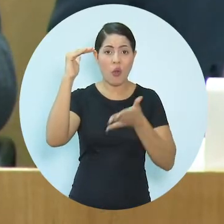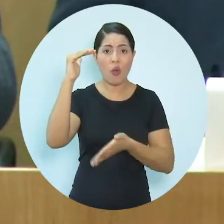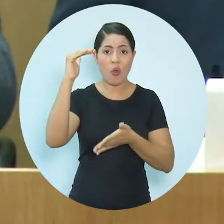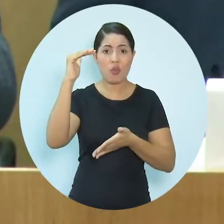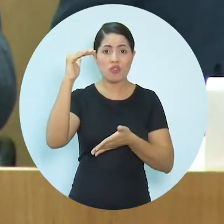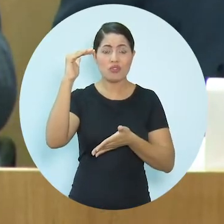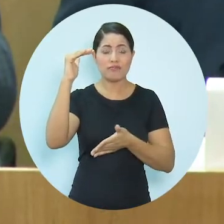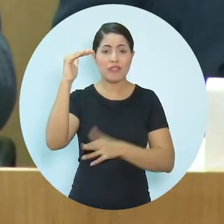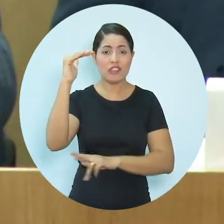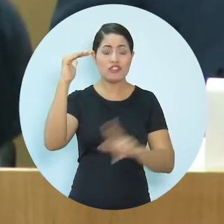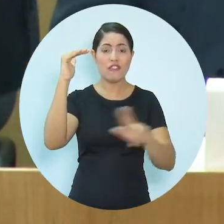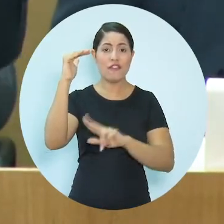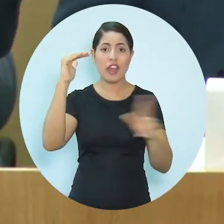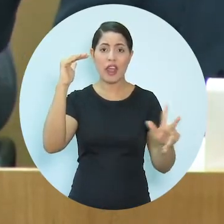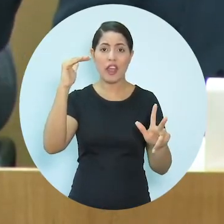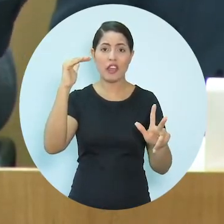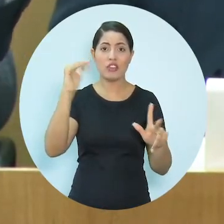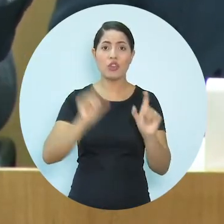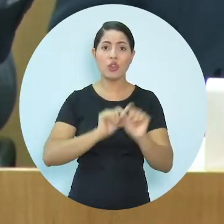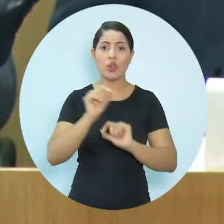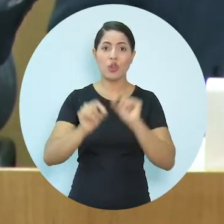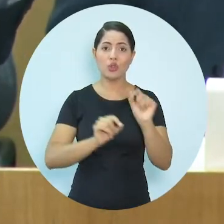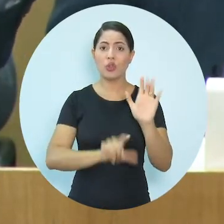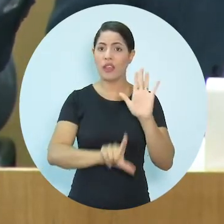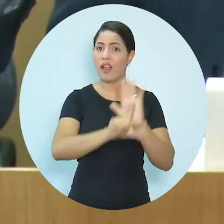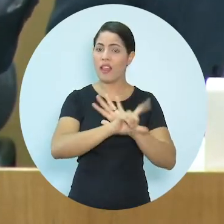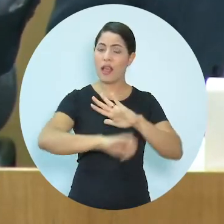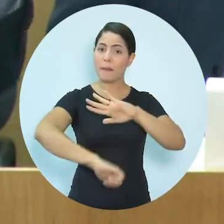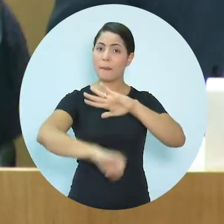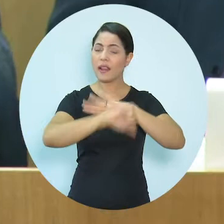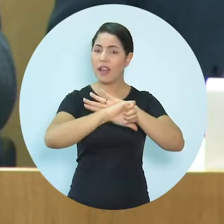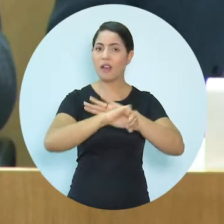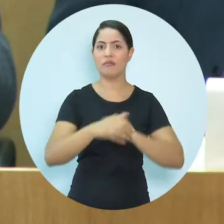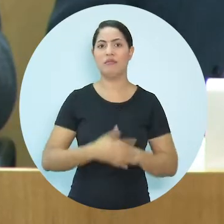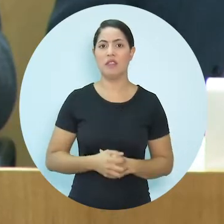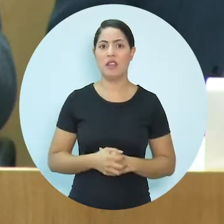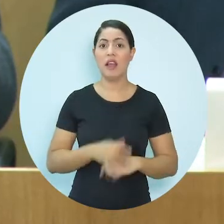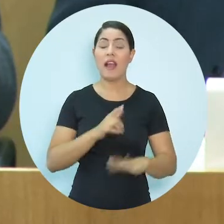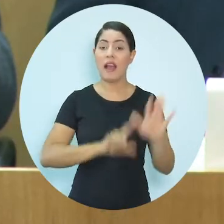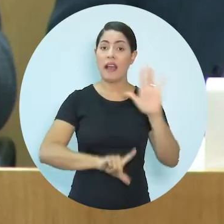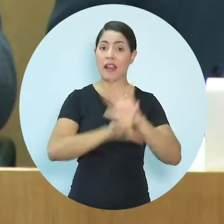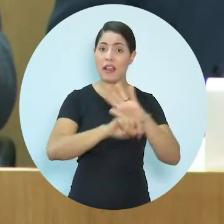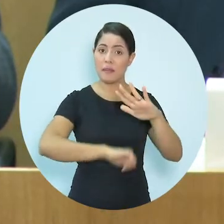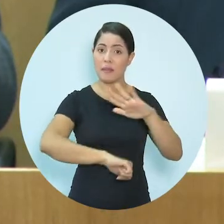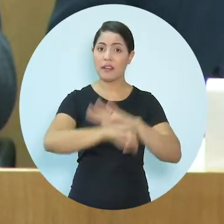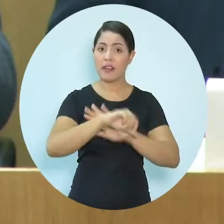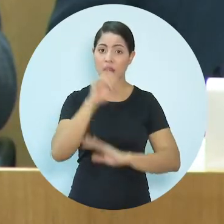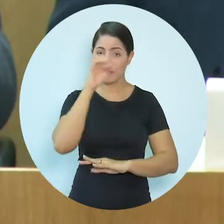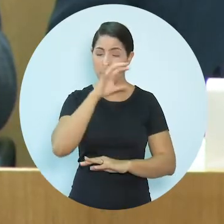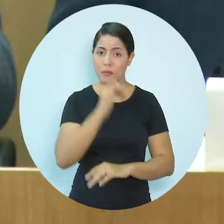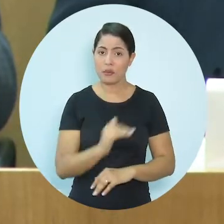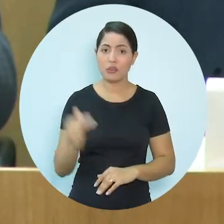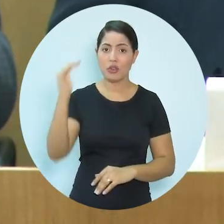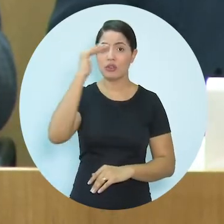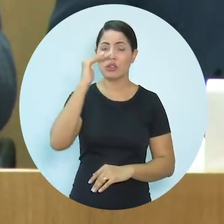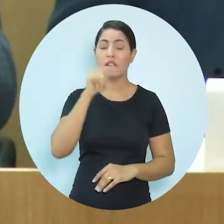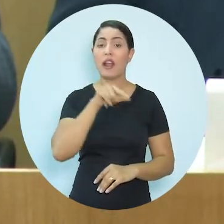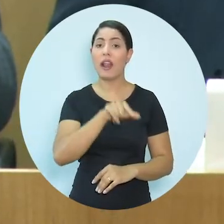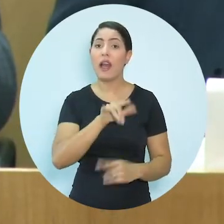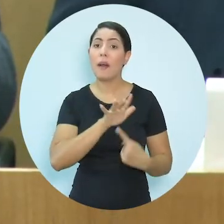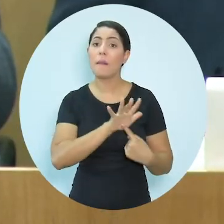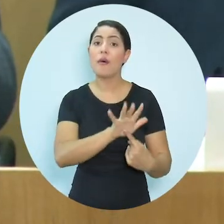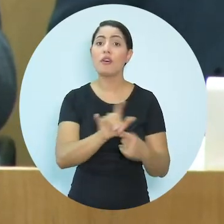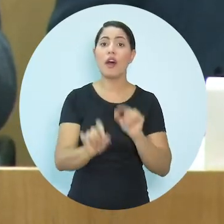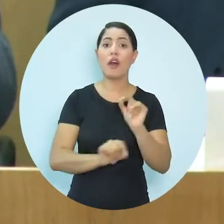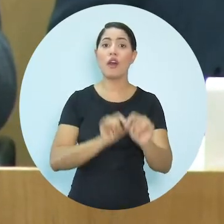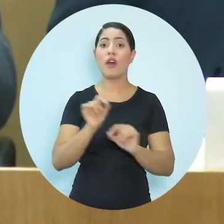mais restritiva do que o Código Penal. O tipo penal aprovado pela lei do abuso de autoridade impunha